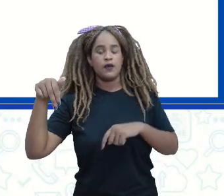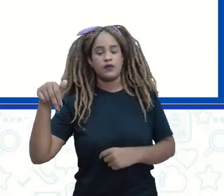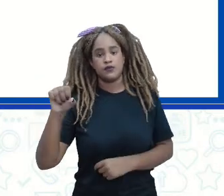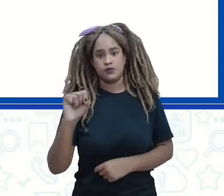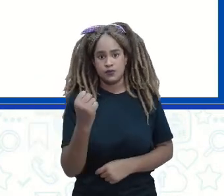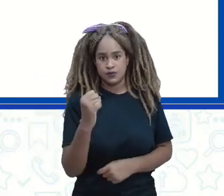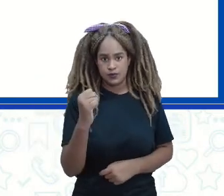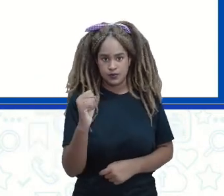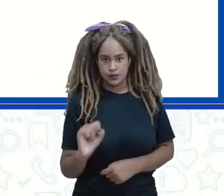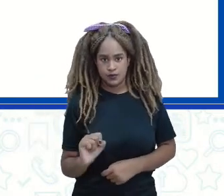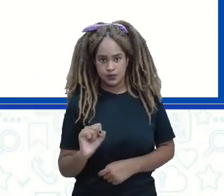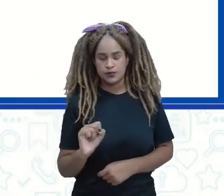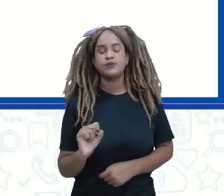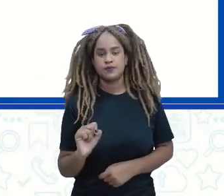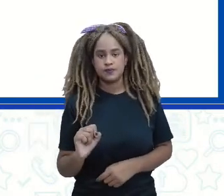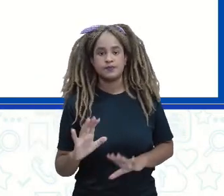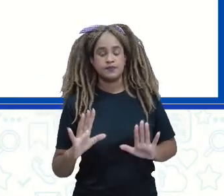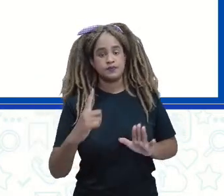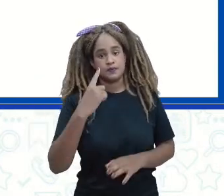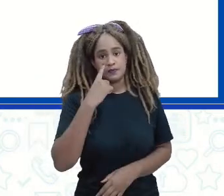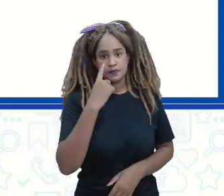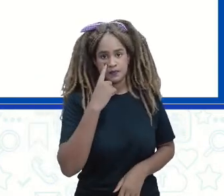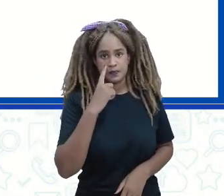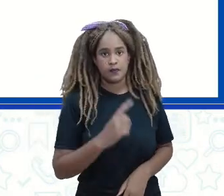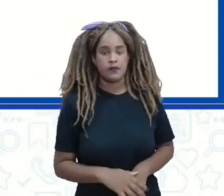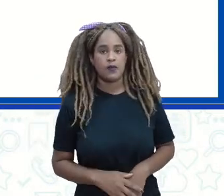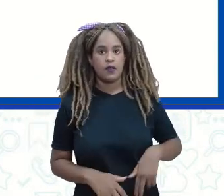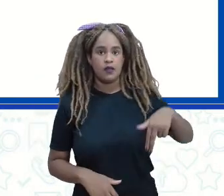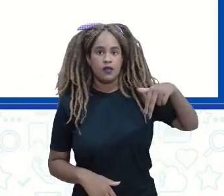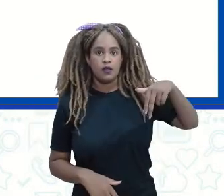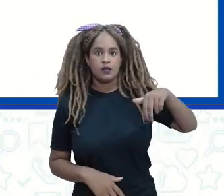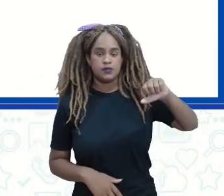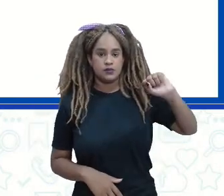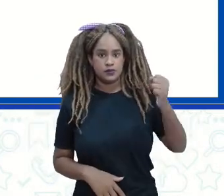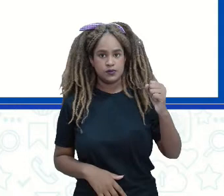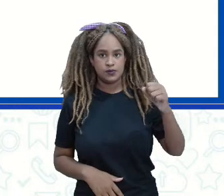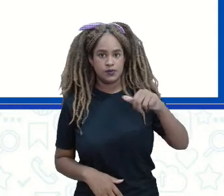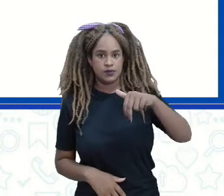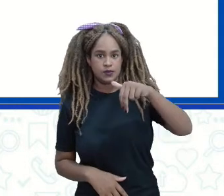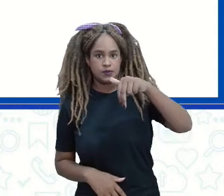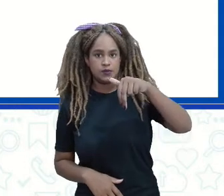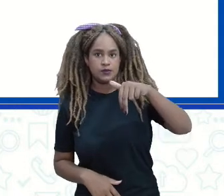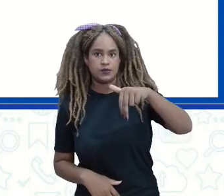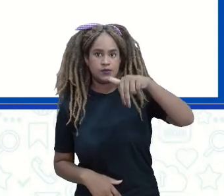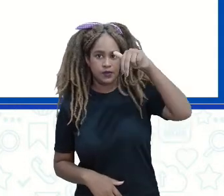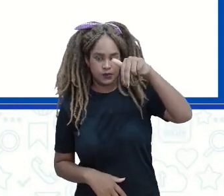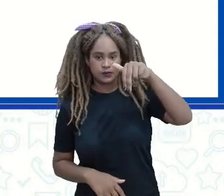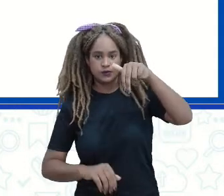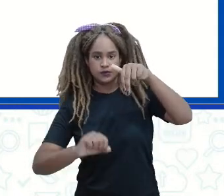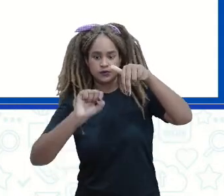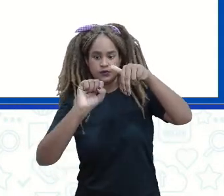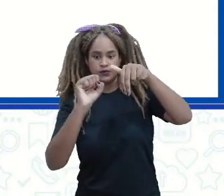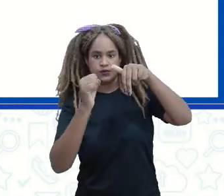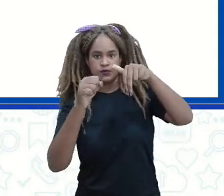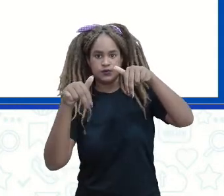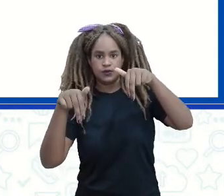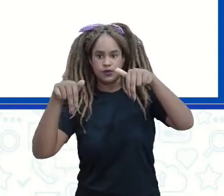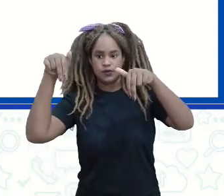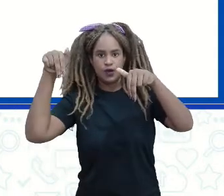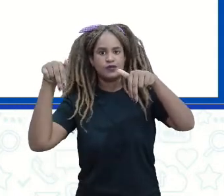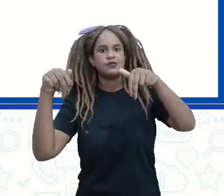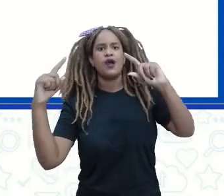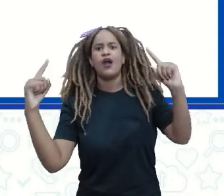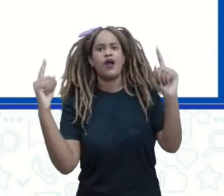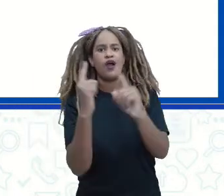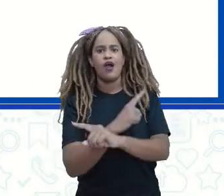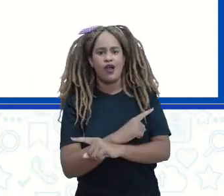Então, quando os opostos estão aí virados um para o outro, e a gente já até falou sobre isso, já